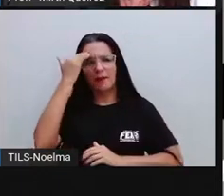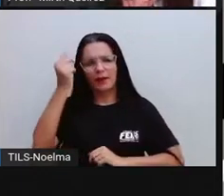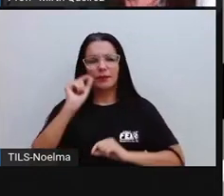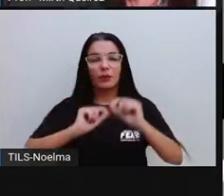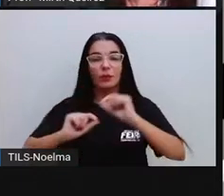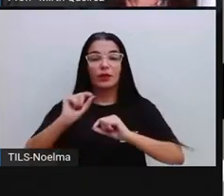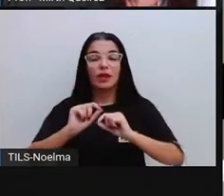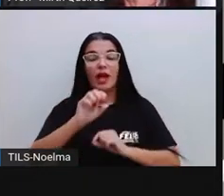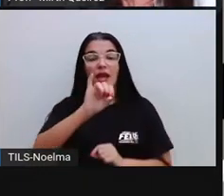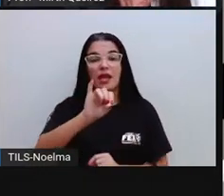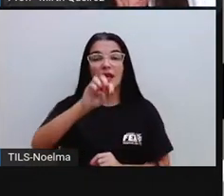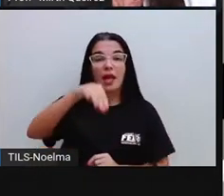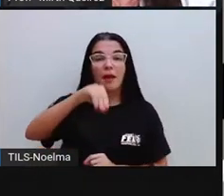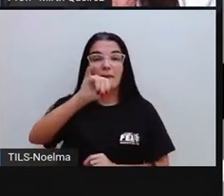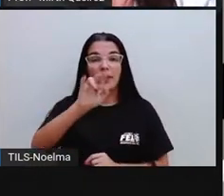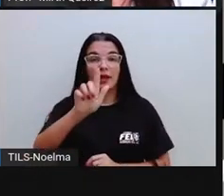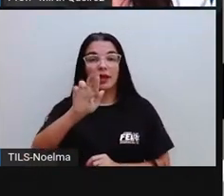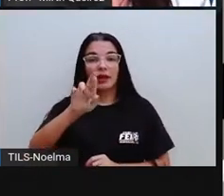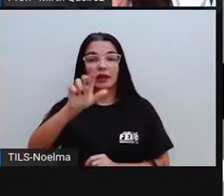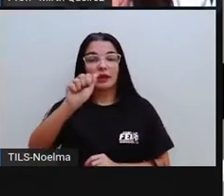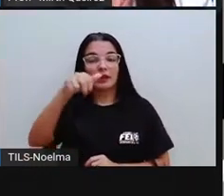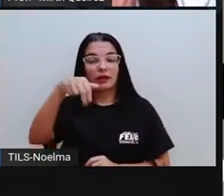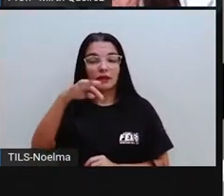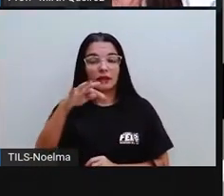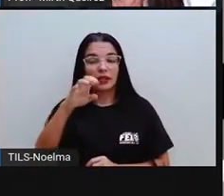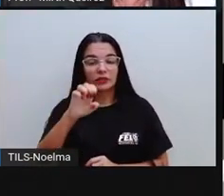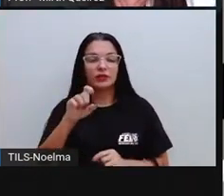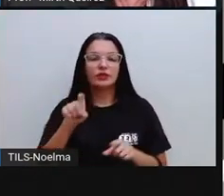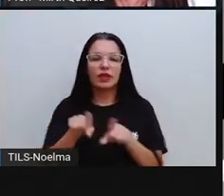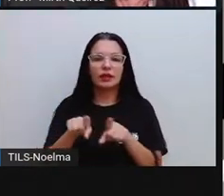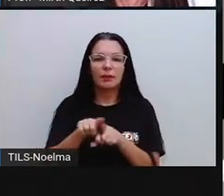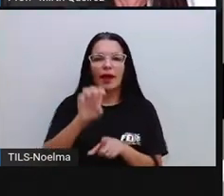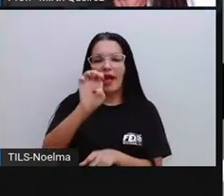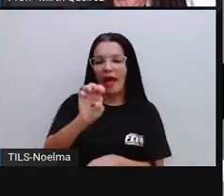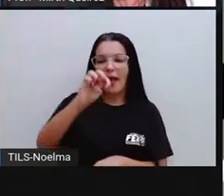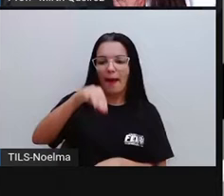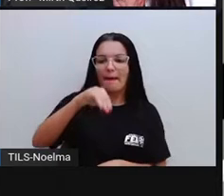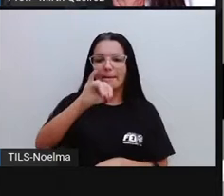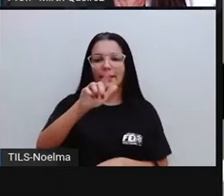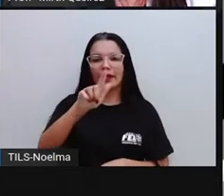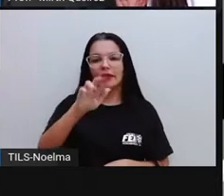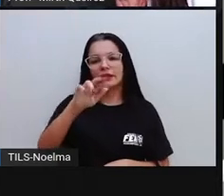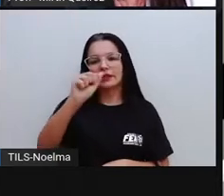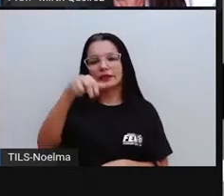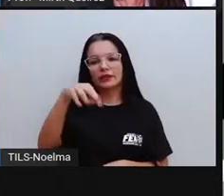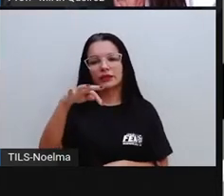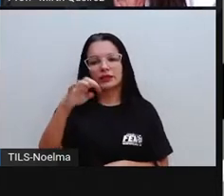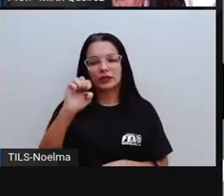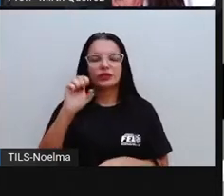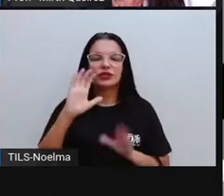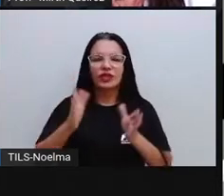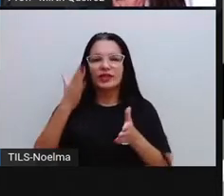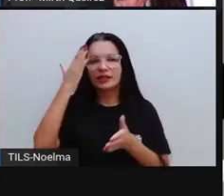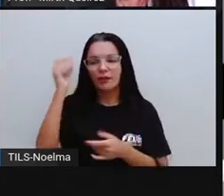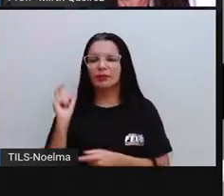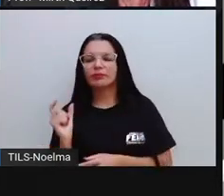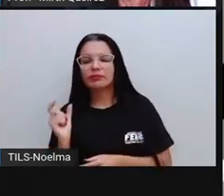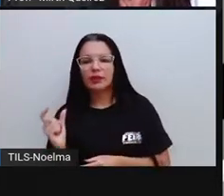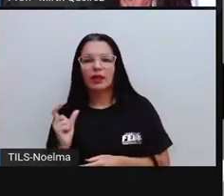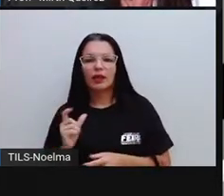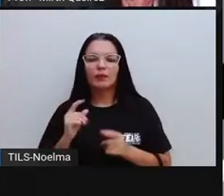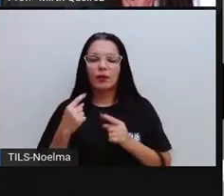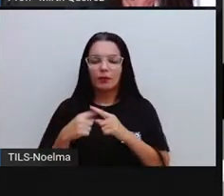é imigrantes ou emigrações, né? Nós que já sabemos esses termos, né? Onde as